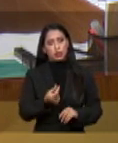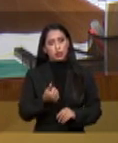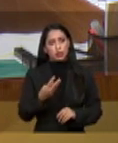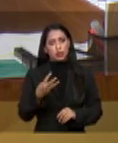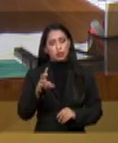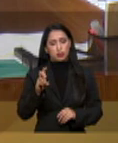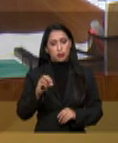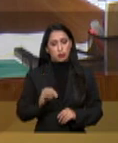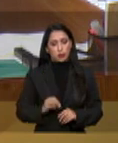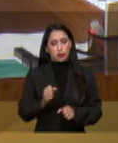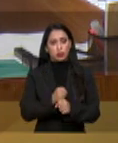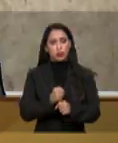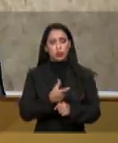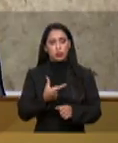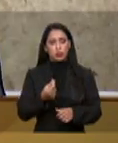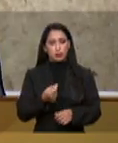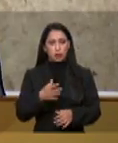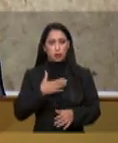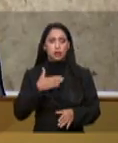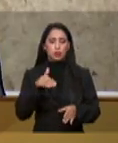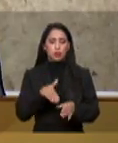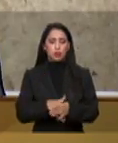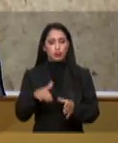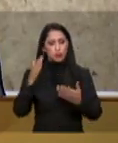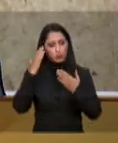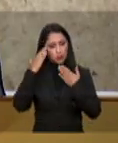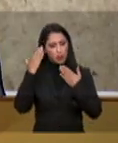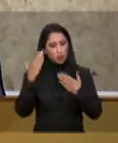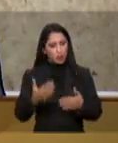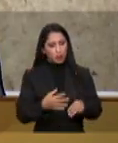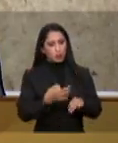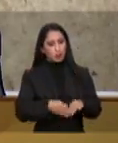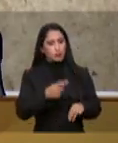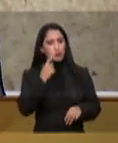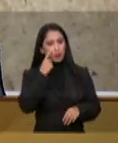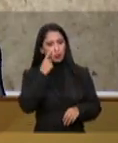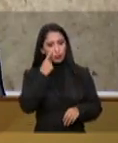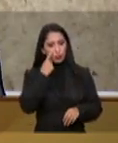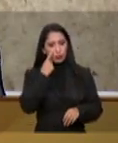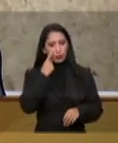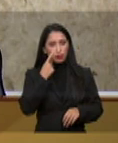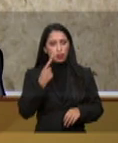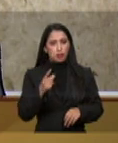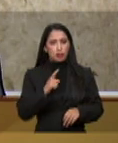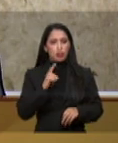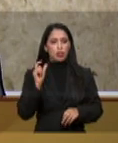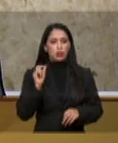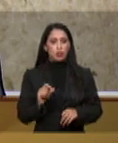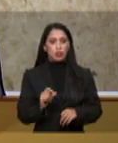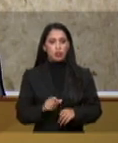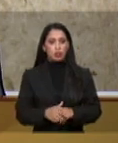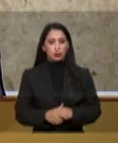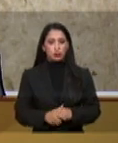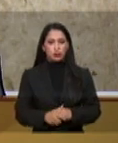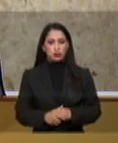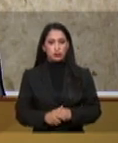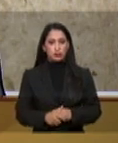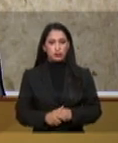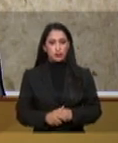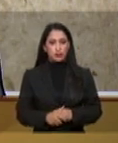de 2010. É como voto. Muito obrigado, ministro Cássio Nunes. Passo a palavra agora para o